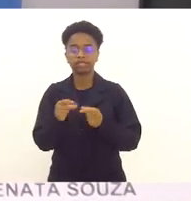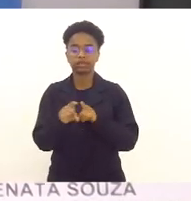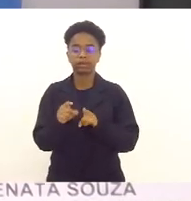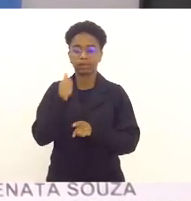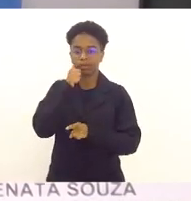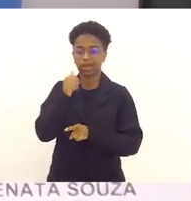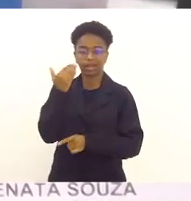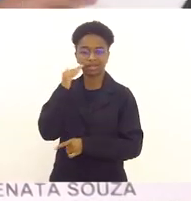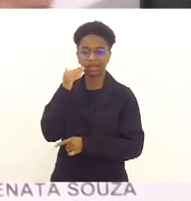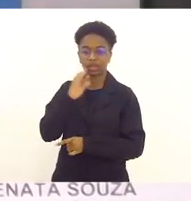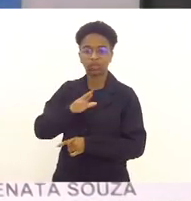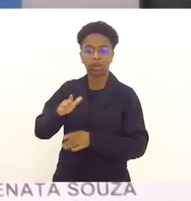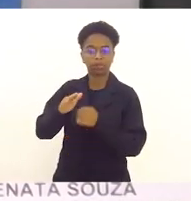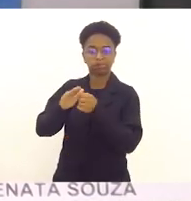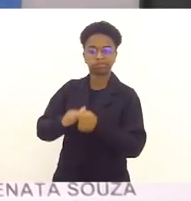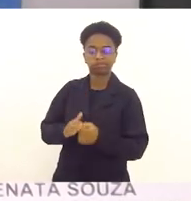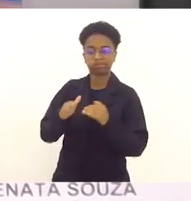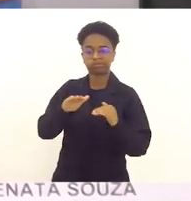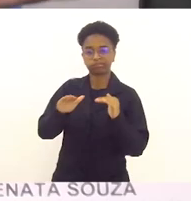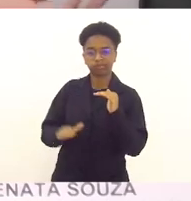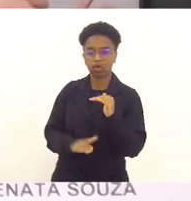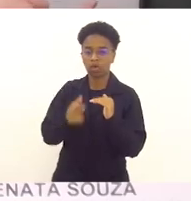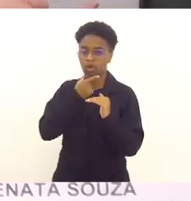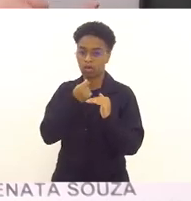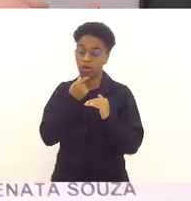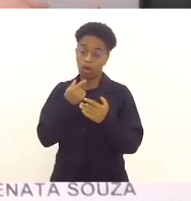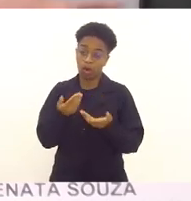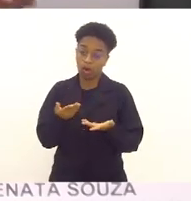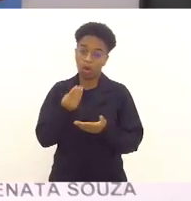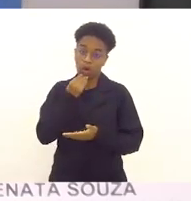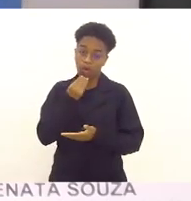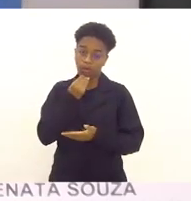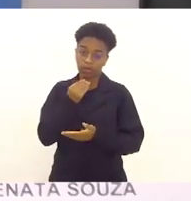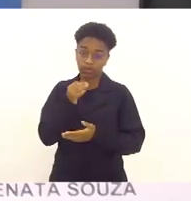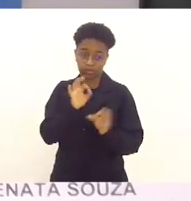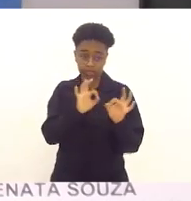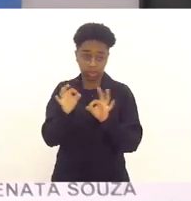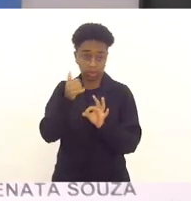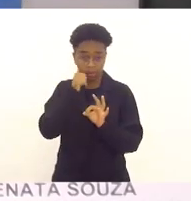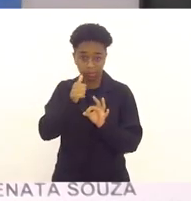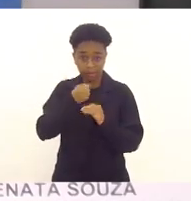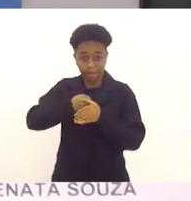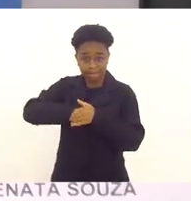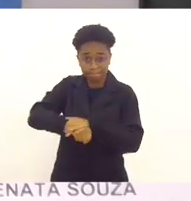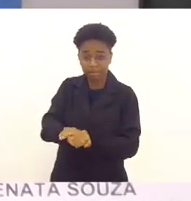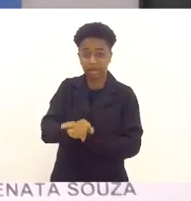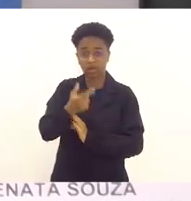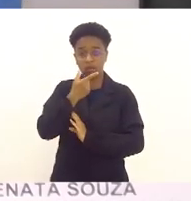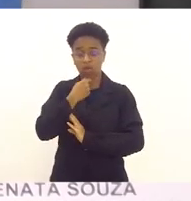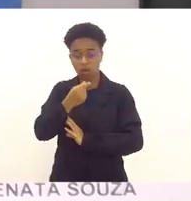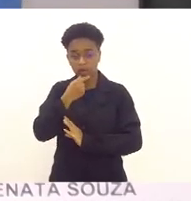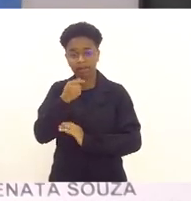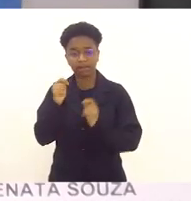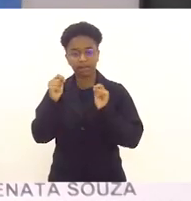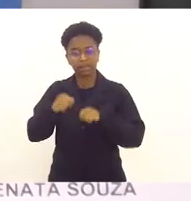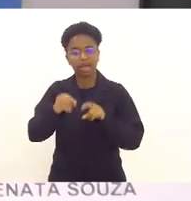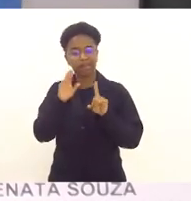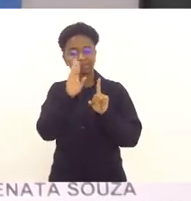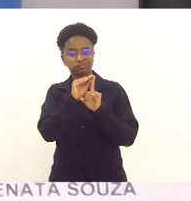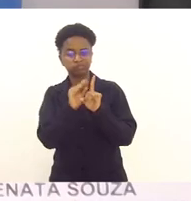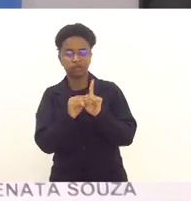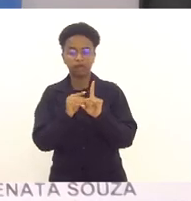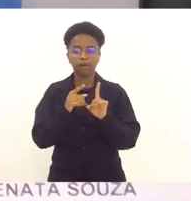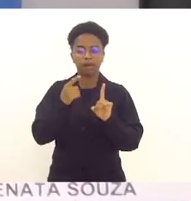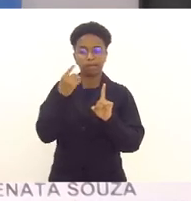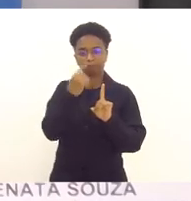propriedades dos homens e é claro que ninguém pare um homem Né nenhuma mulher pariu um homem que ele pudesse ser assediador